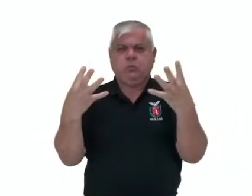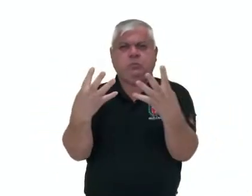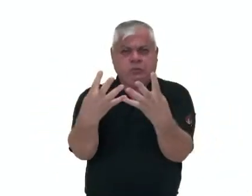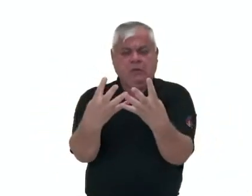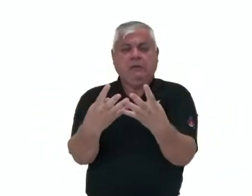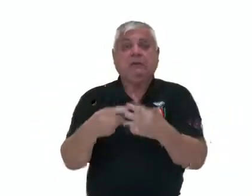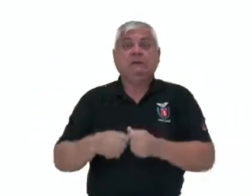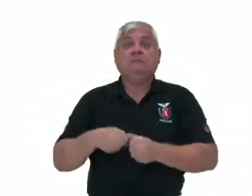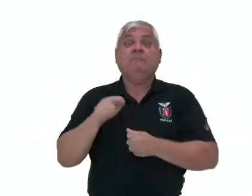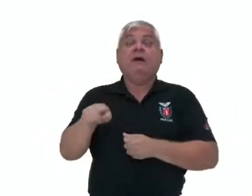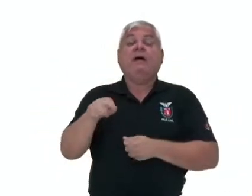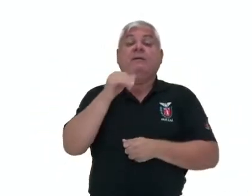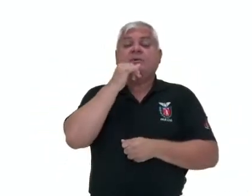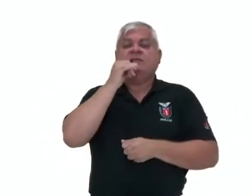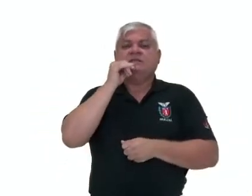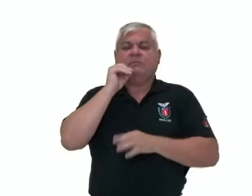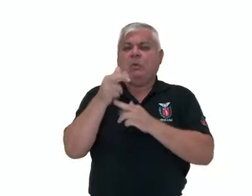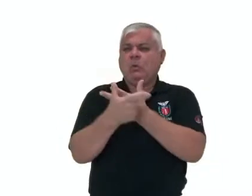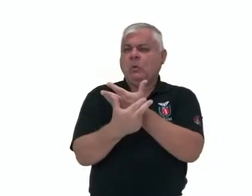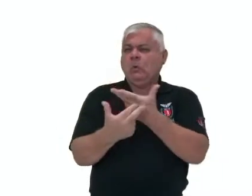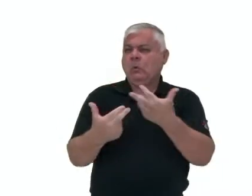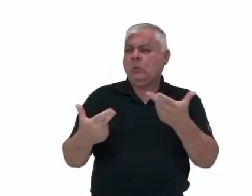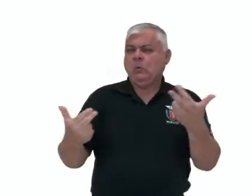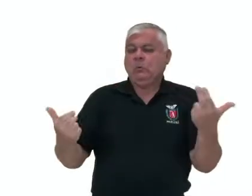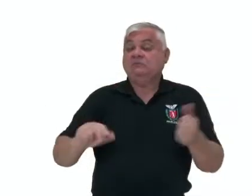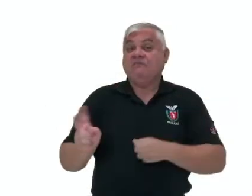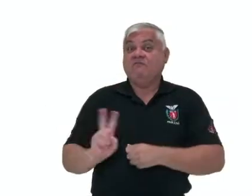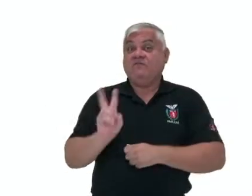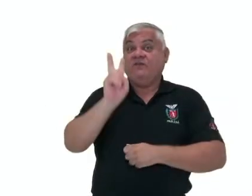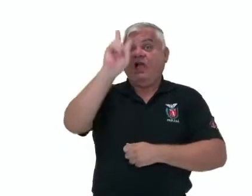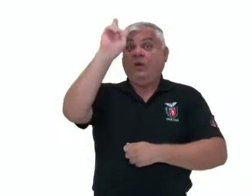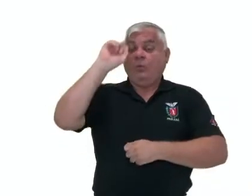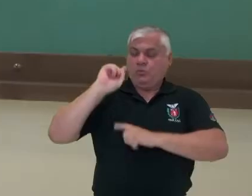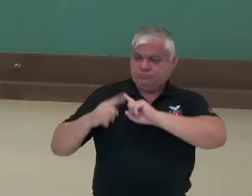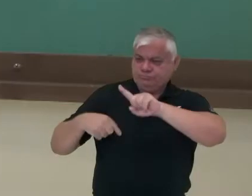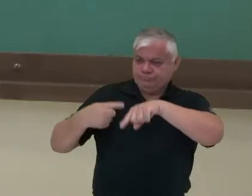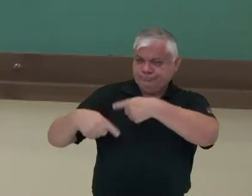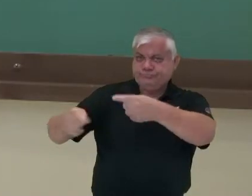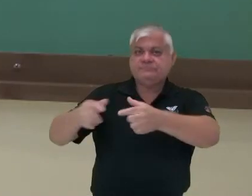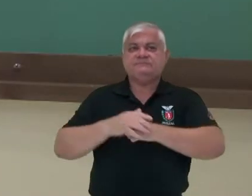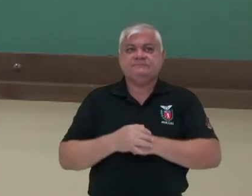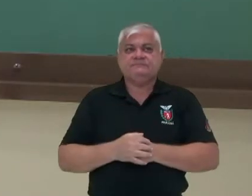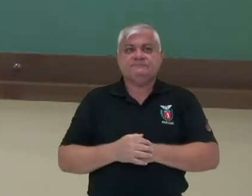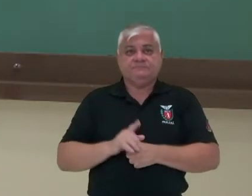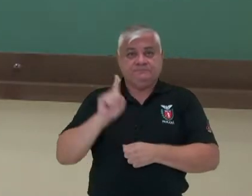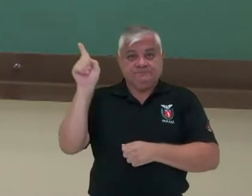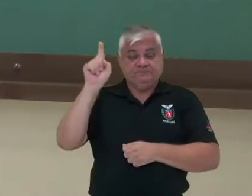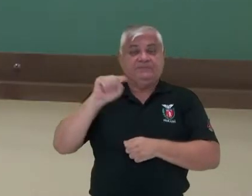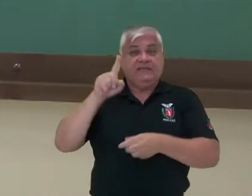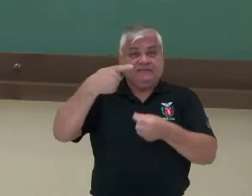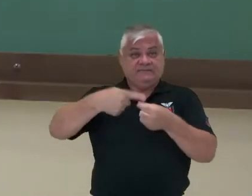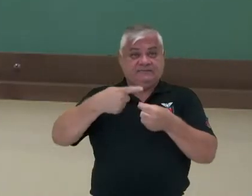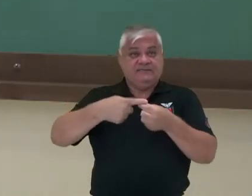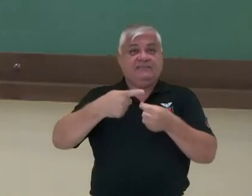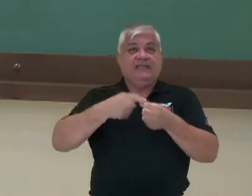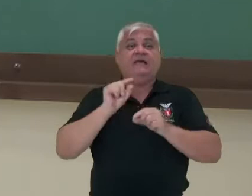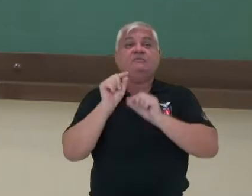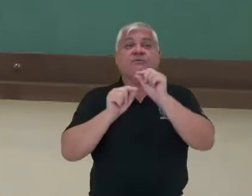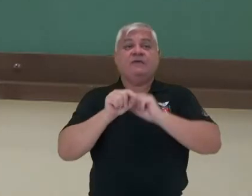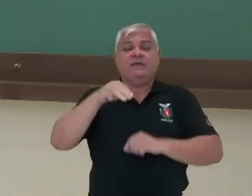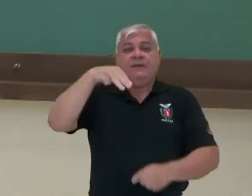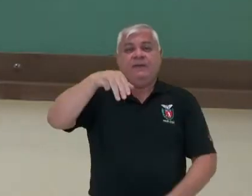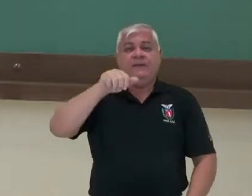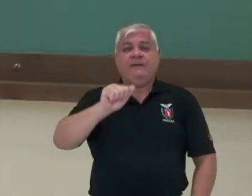espanhóis, deixando um patrimônio histórico riquíssimo para as futuras gerações. Veja, isso aqui é a cidade de Machu Picchu, ó, Patrimônio Cultural